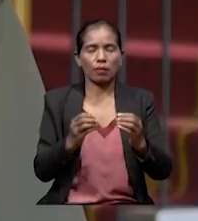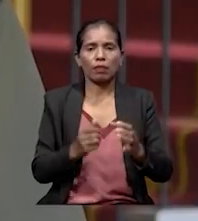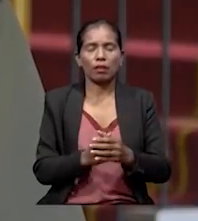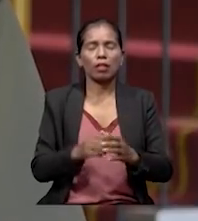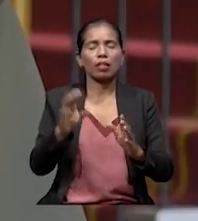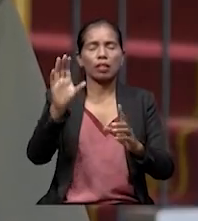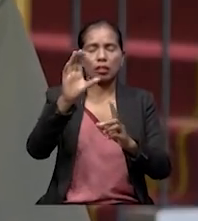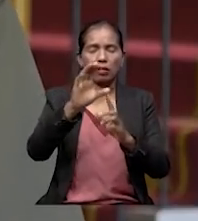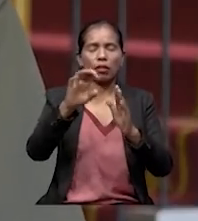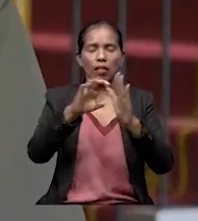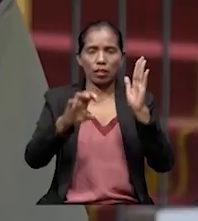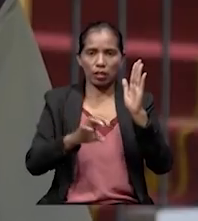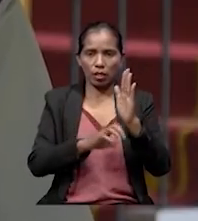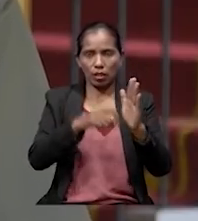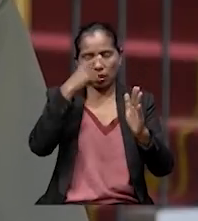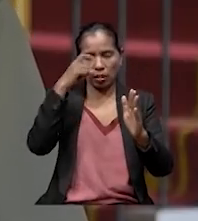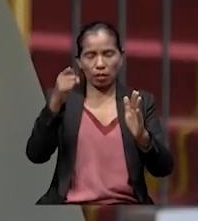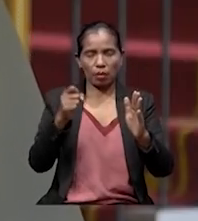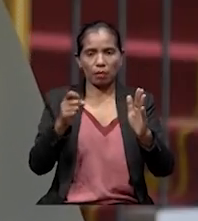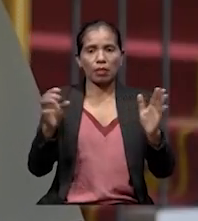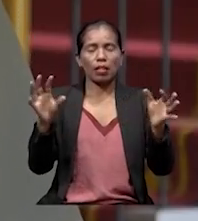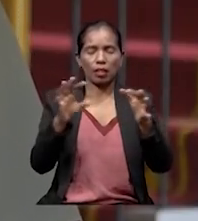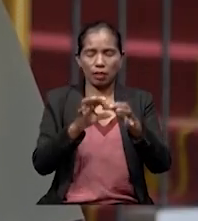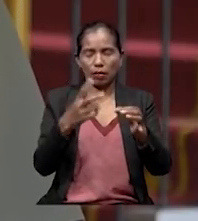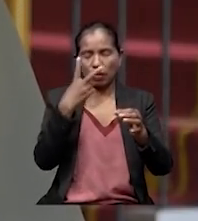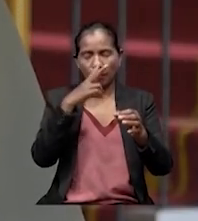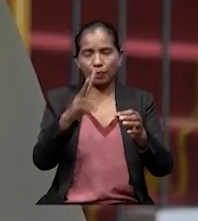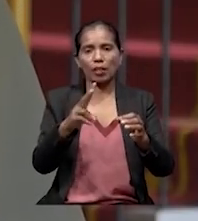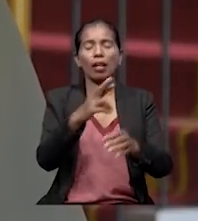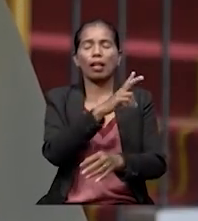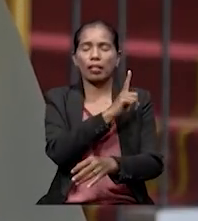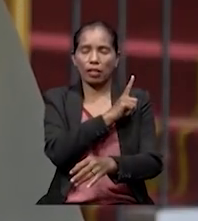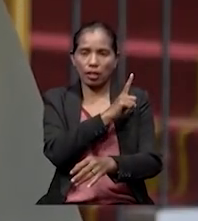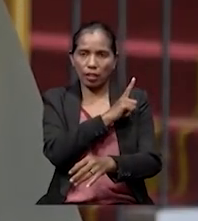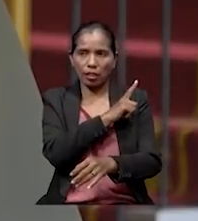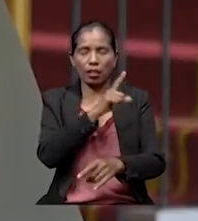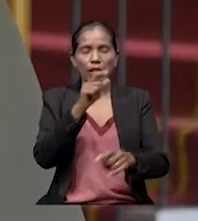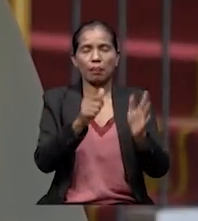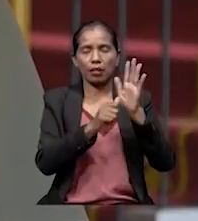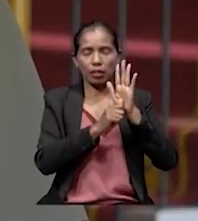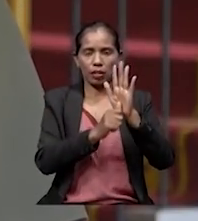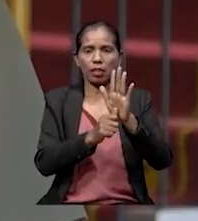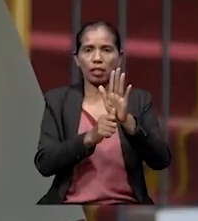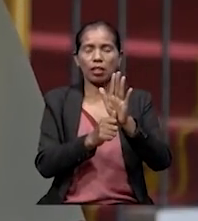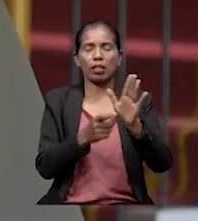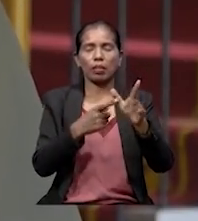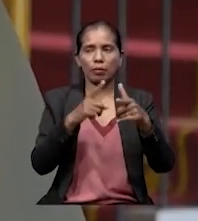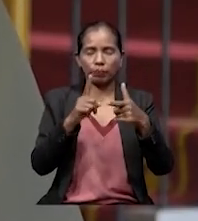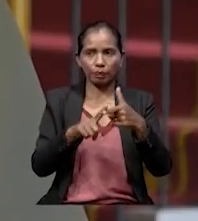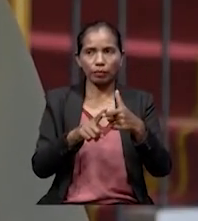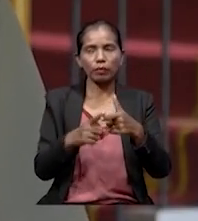chefe estado maior general, né? Tamba assunto ne liga ba yania, então general, tamba general ne maka apresenta, portanto,